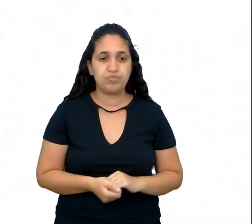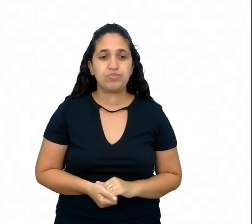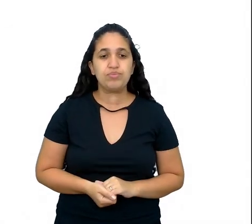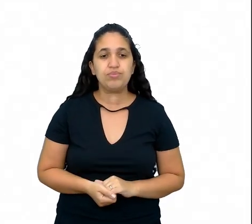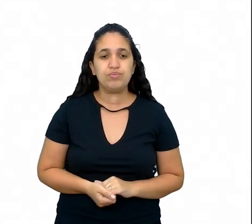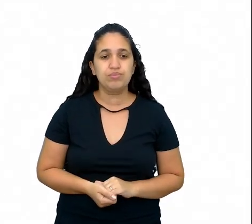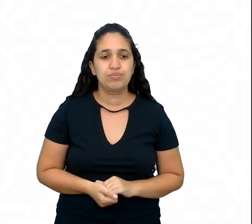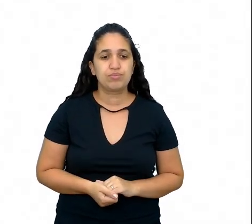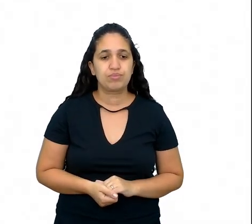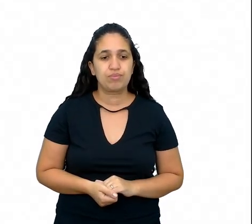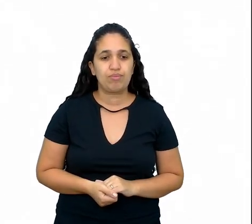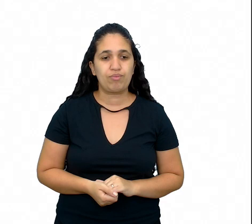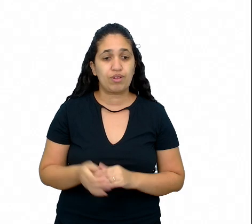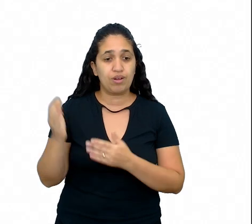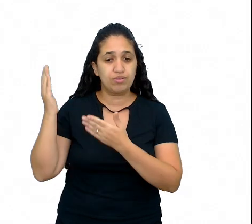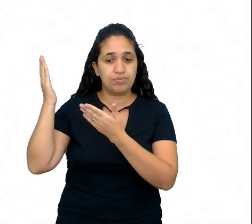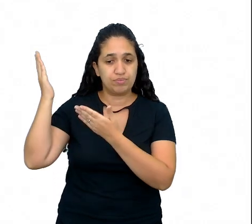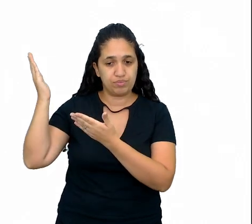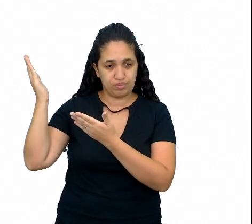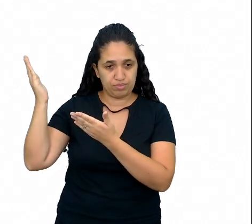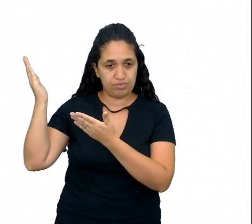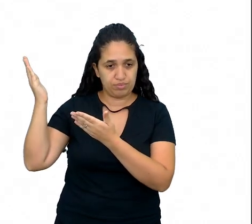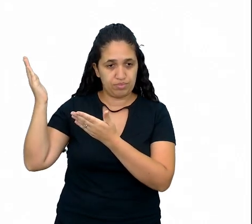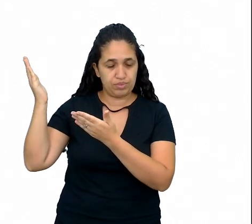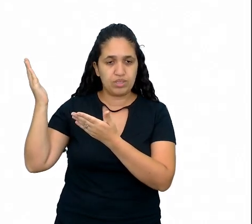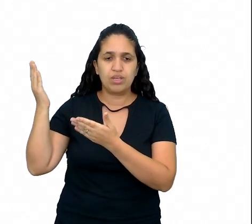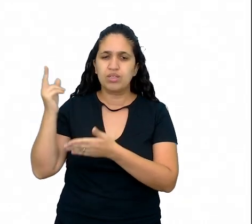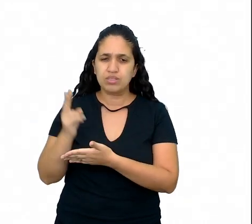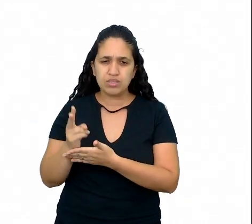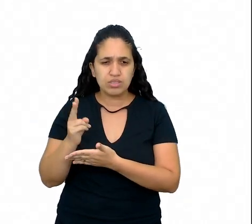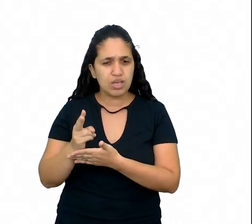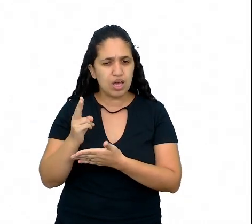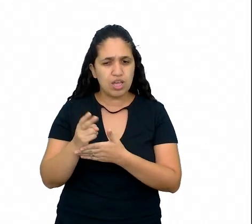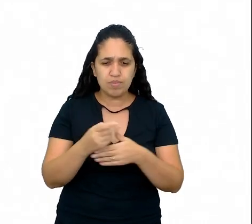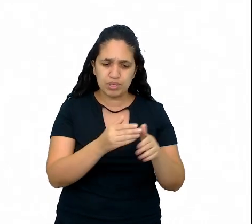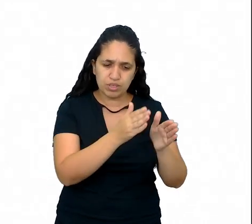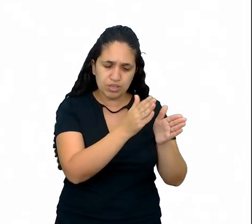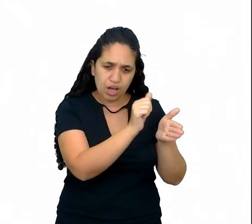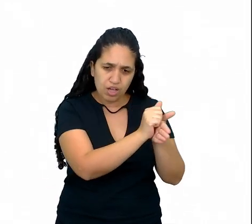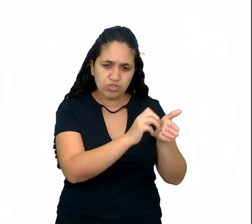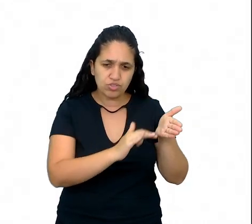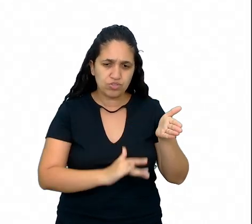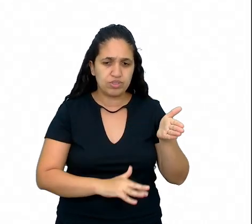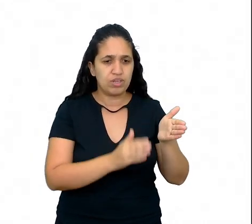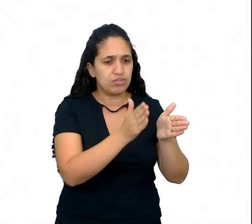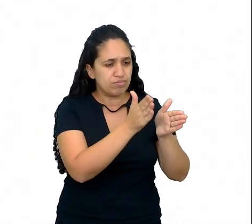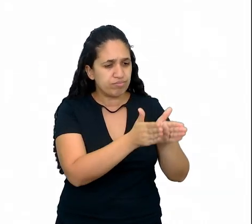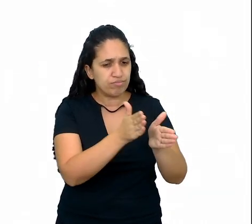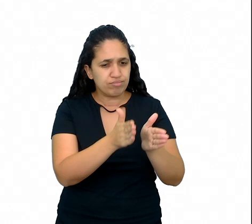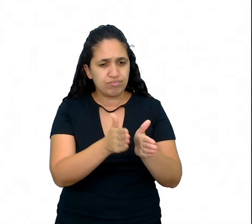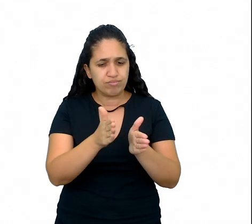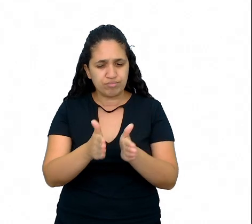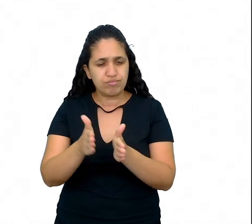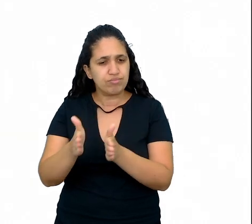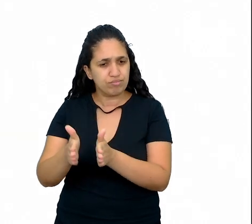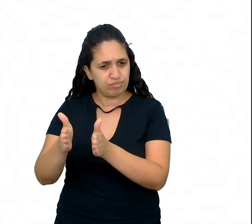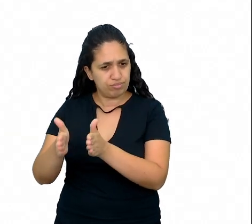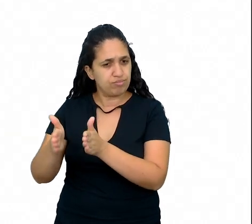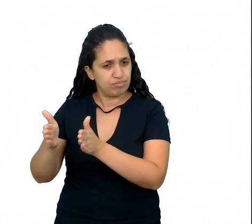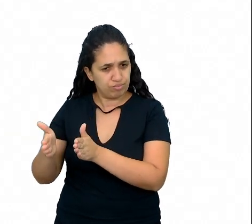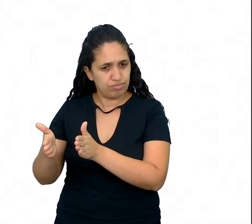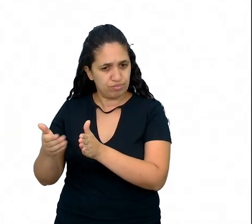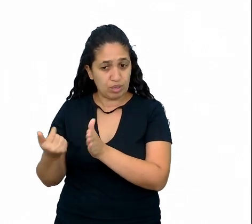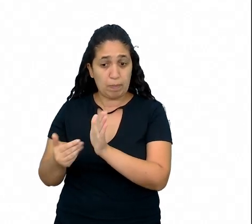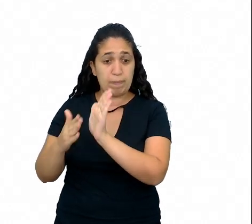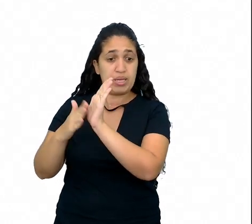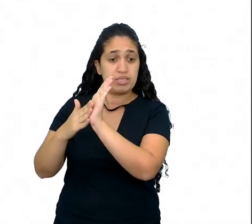Então, a gente, toda vez, né, que a gente tem uma sequência de atividades, né, ela é baseada numa